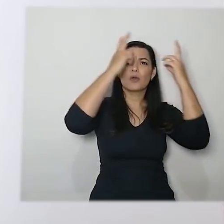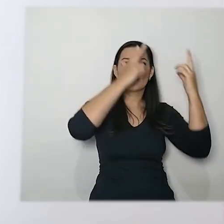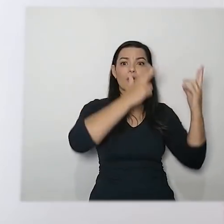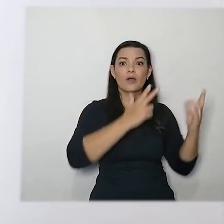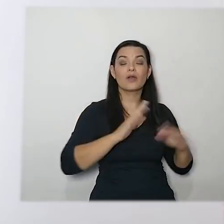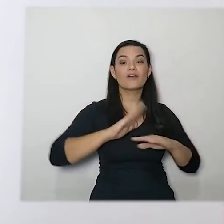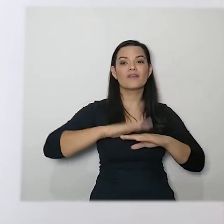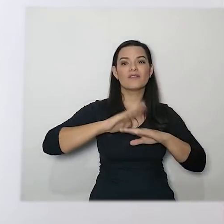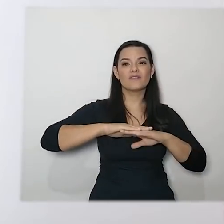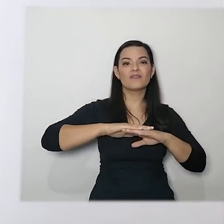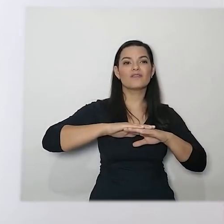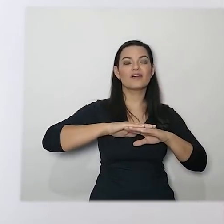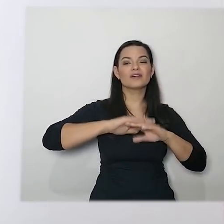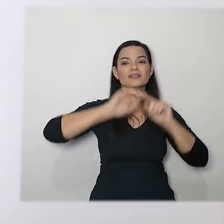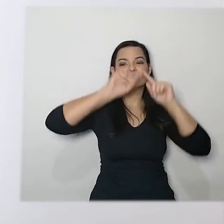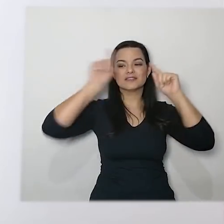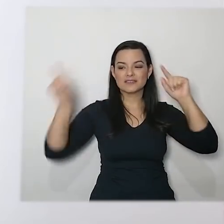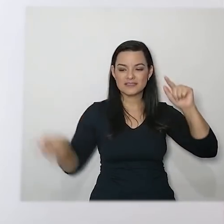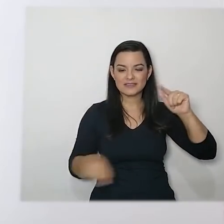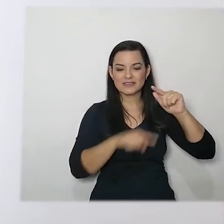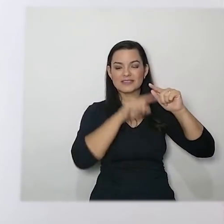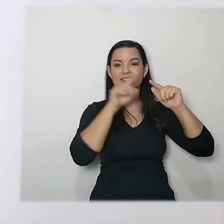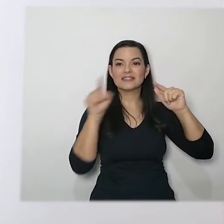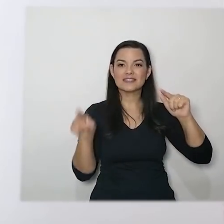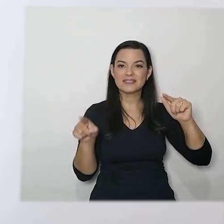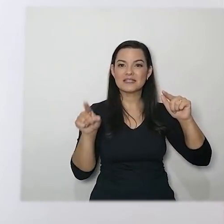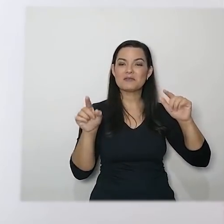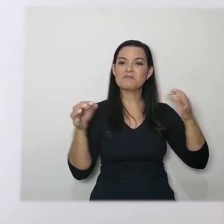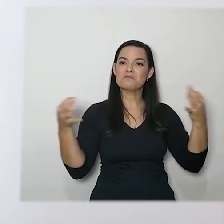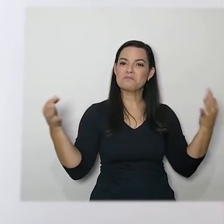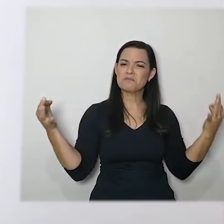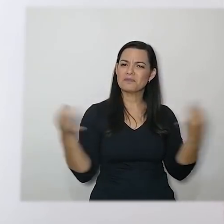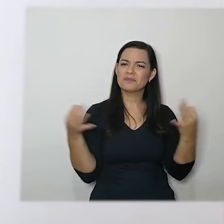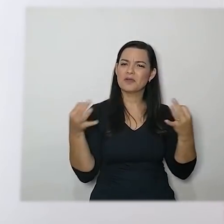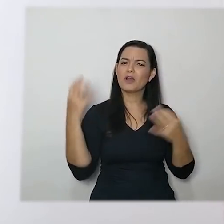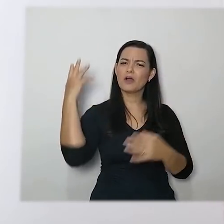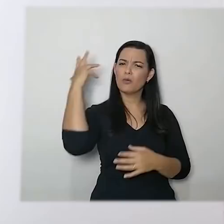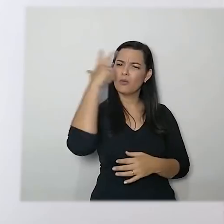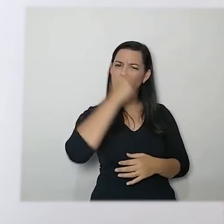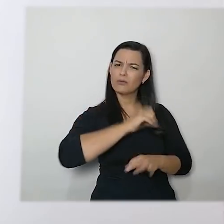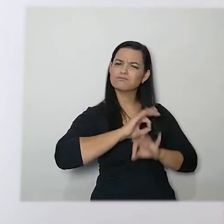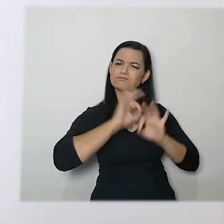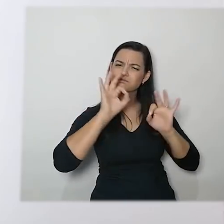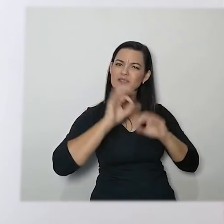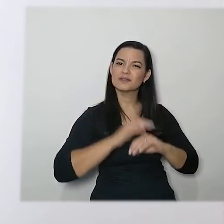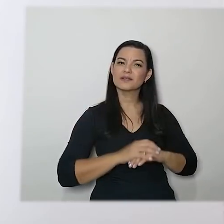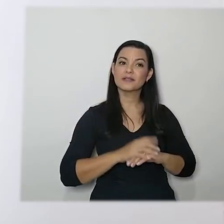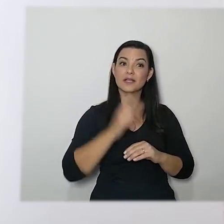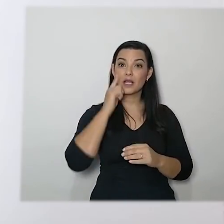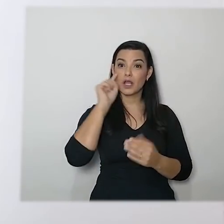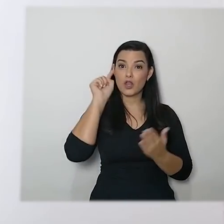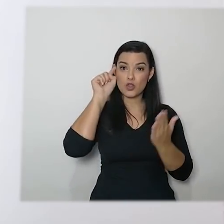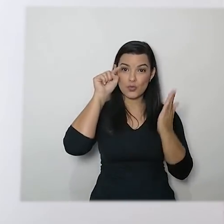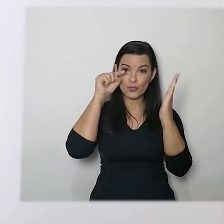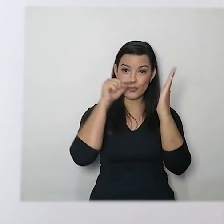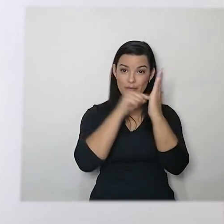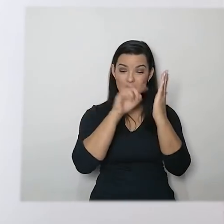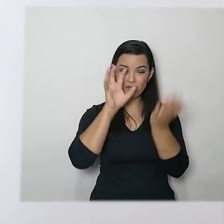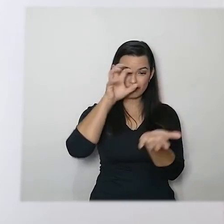formando esse círculo perfeito. Lindíssimo, não é? E olha lá no meio, uma